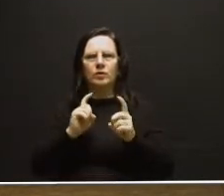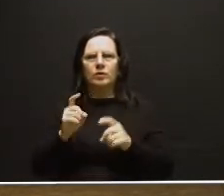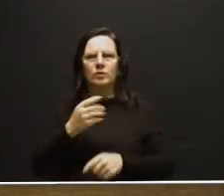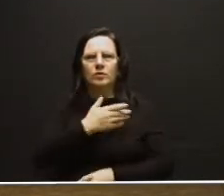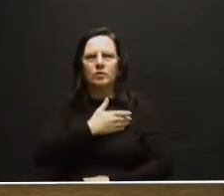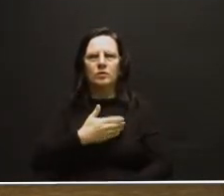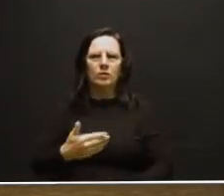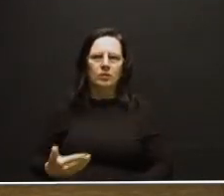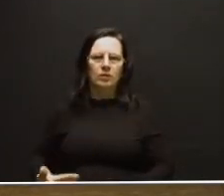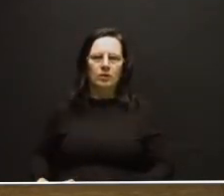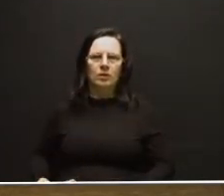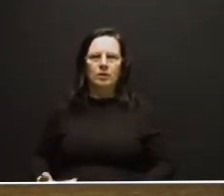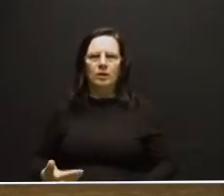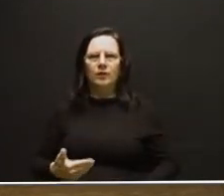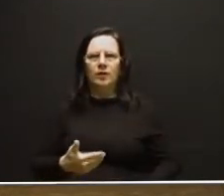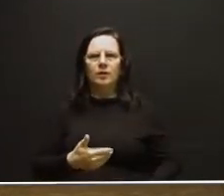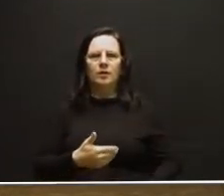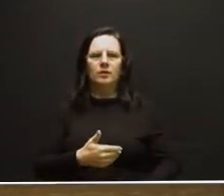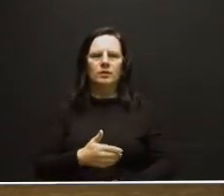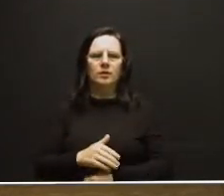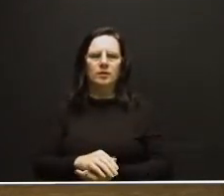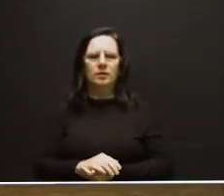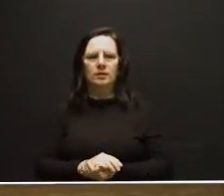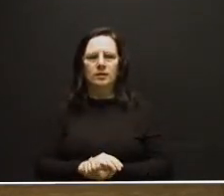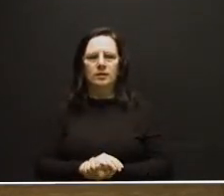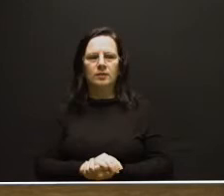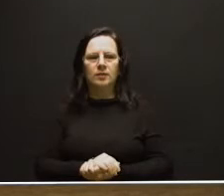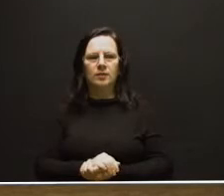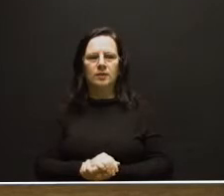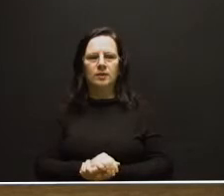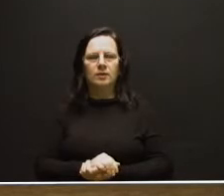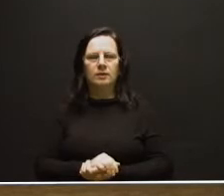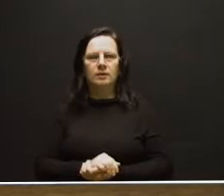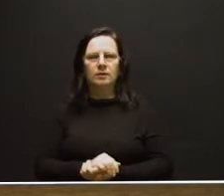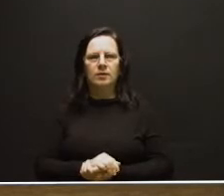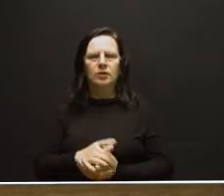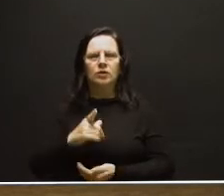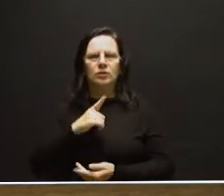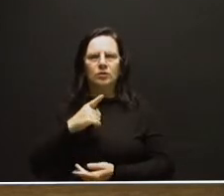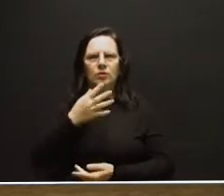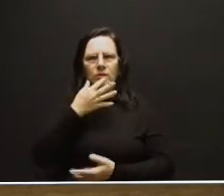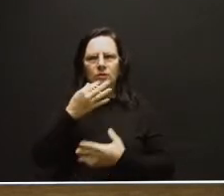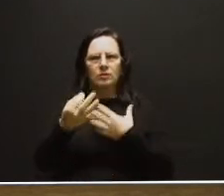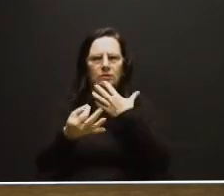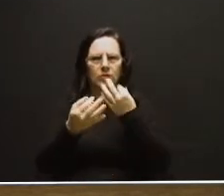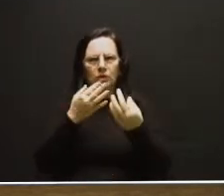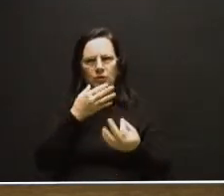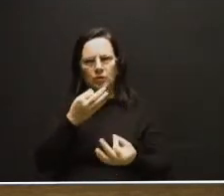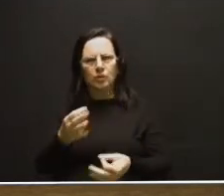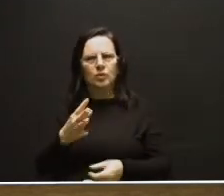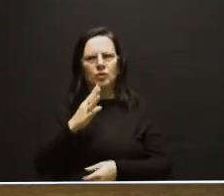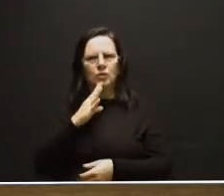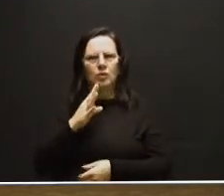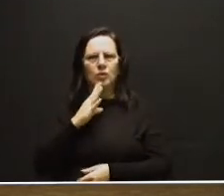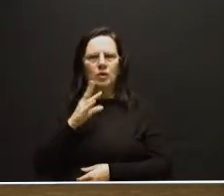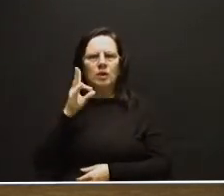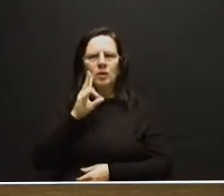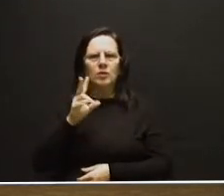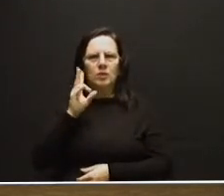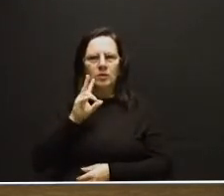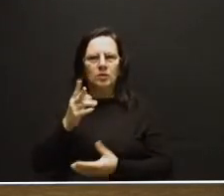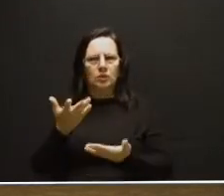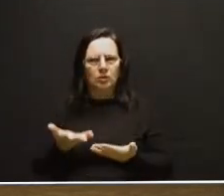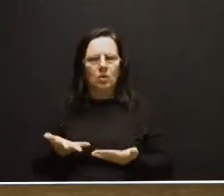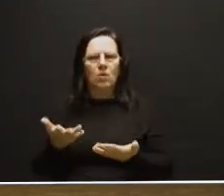que com certeza tiramos aqui algumas sugestões conhecemos histórias